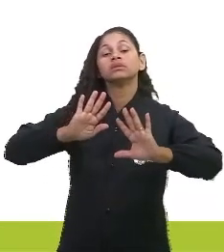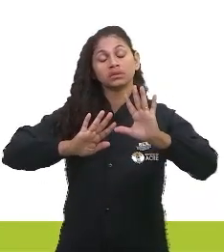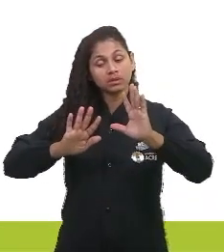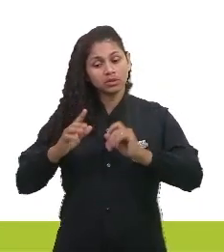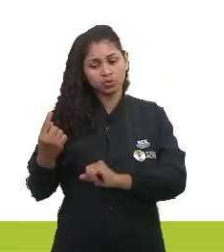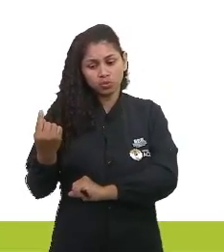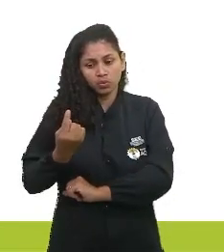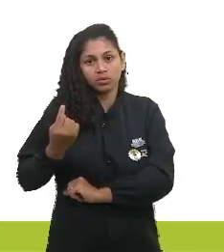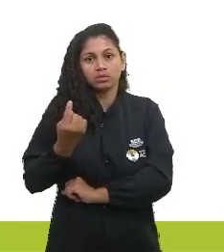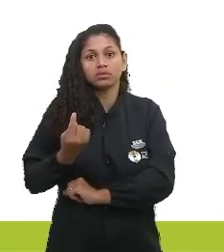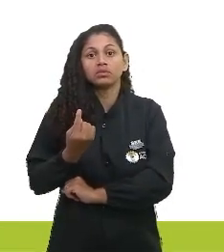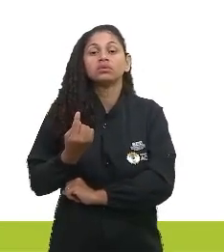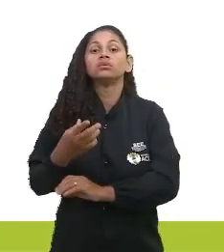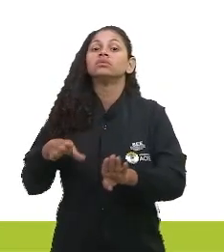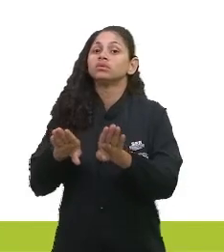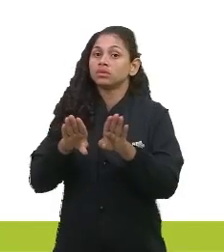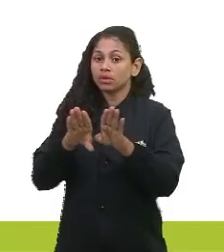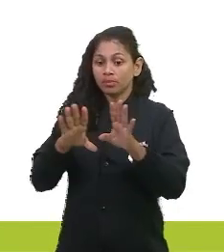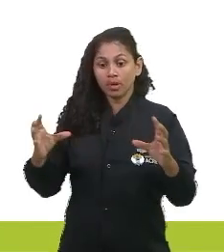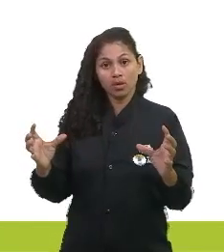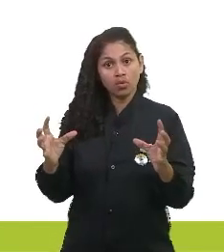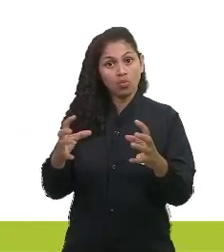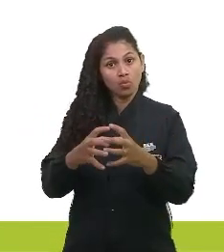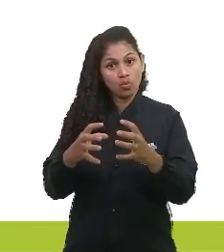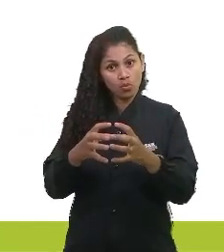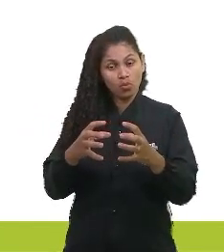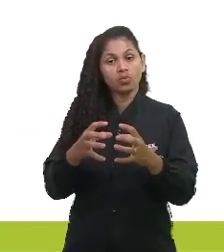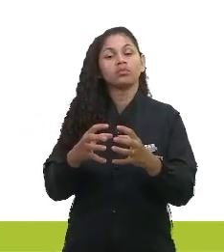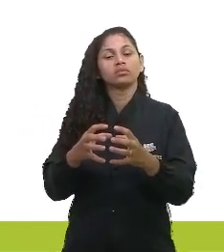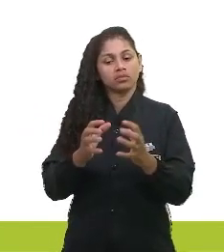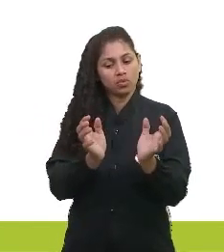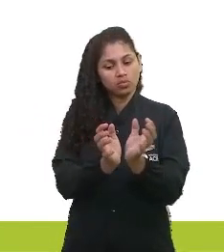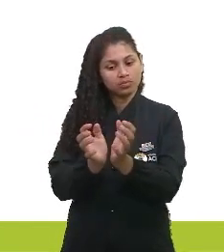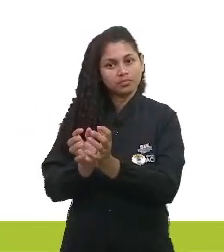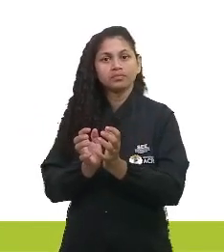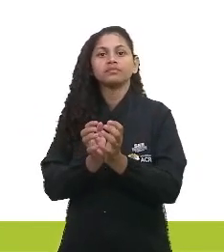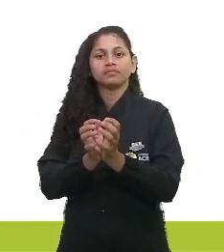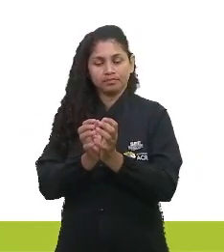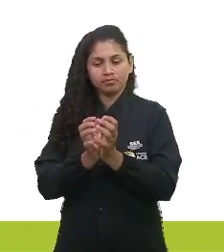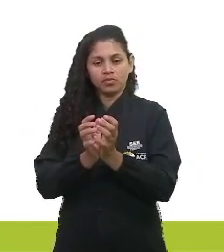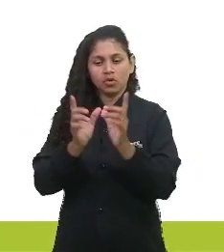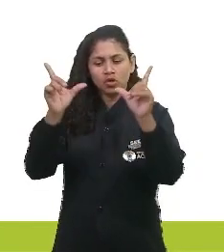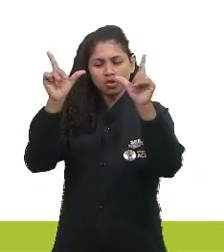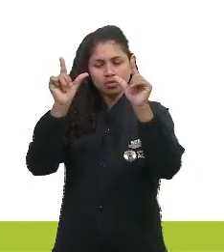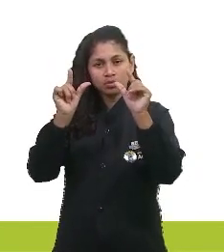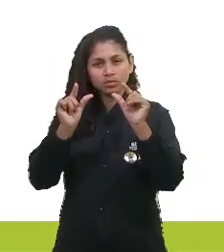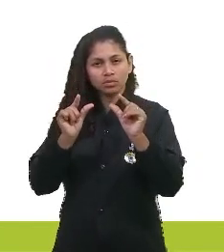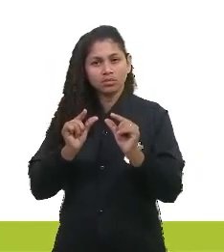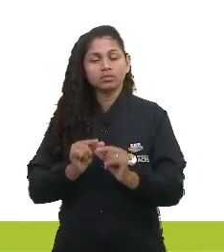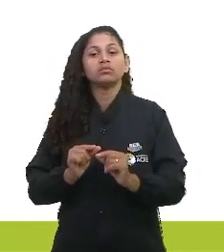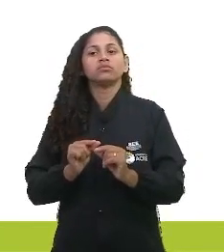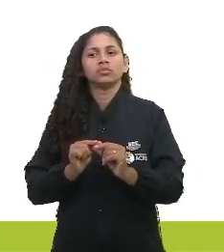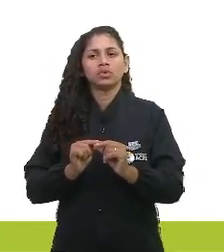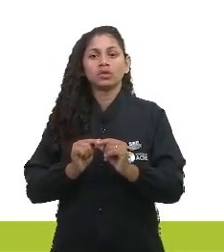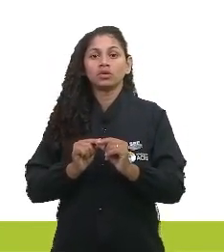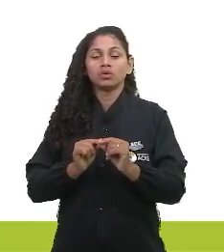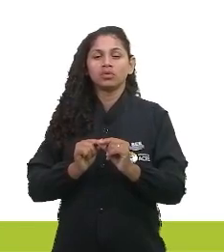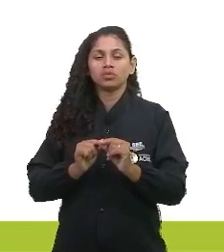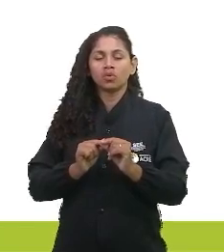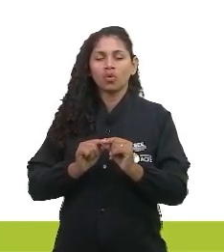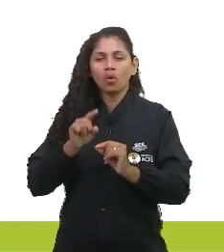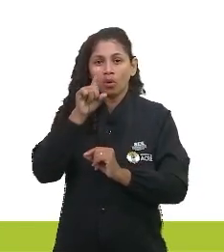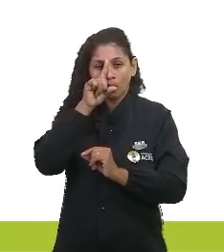e coletivos, e buscar o máximo de benefícios, reduzindo ao mínimo os danos e